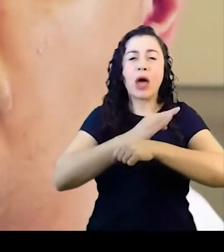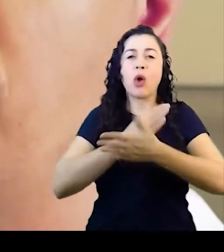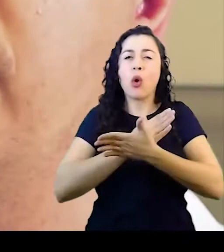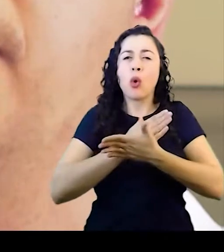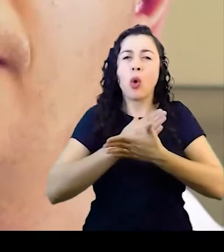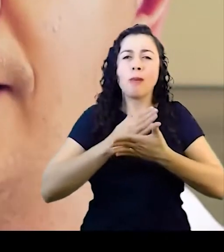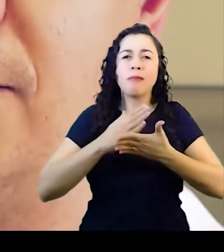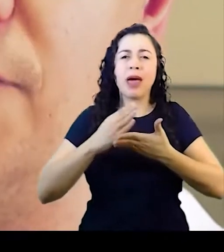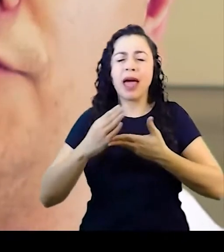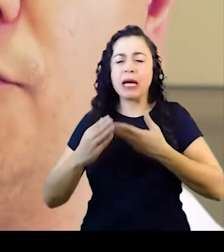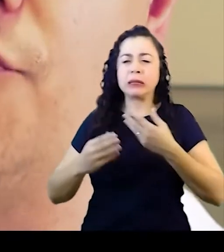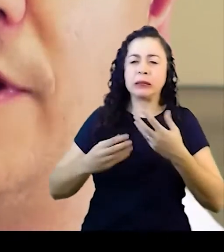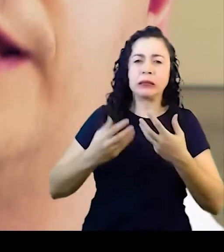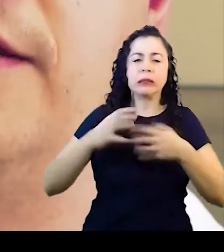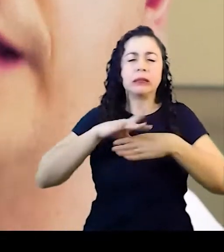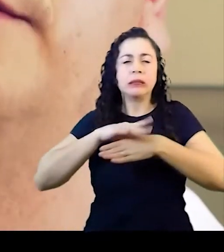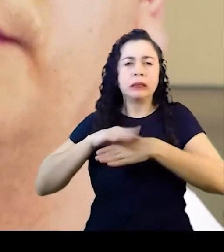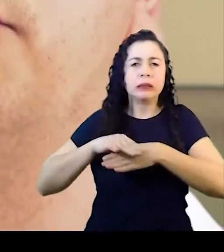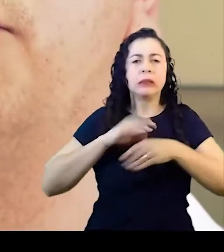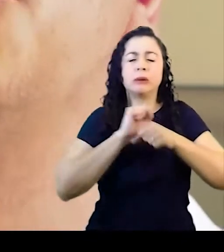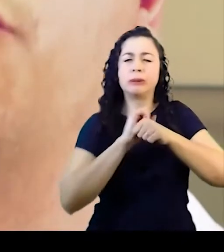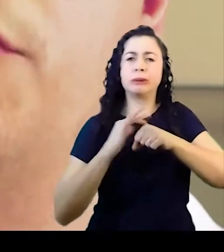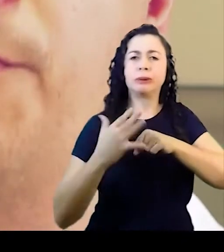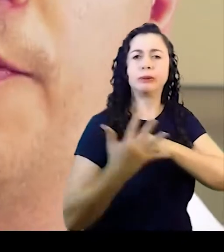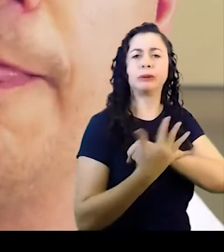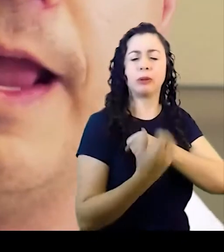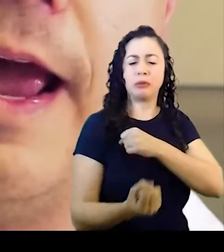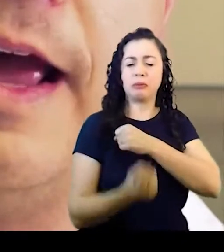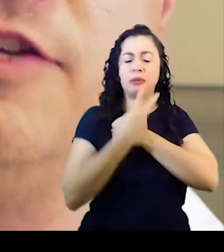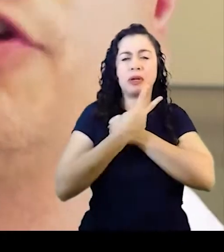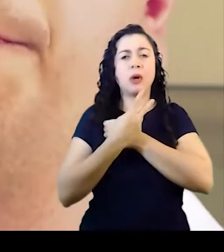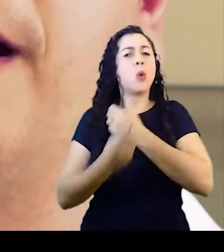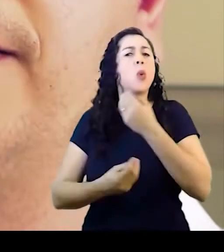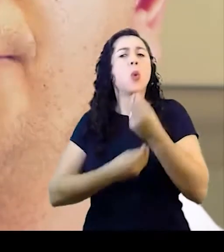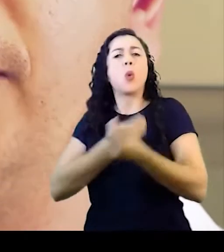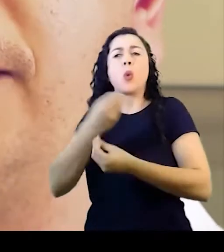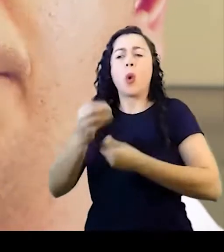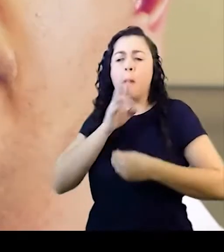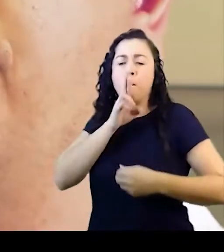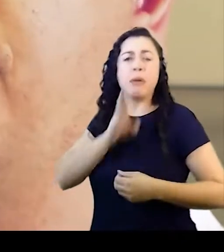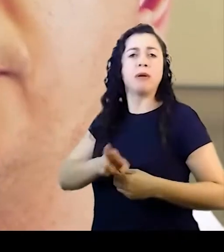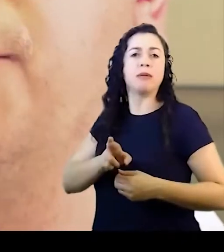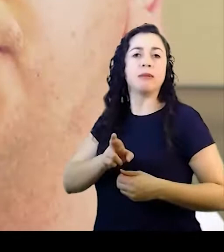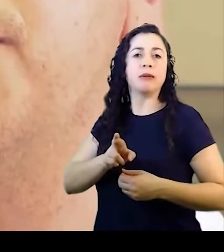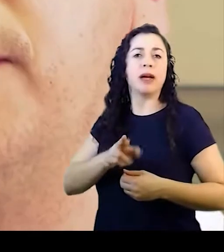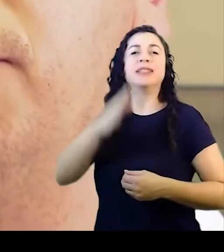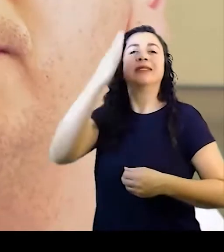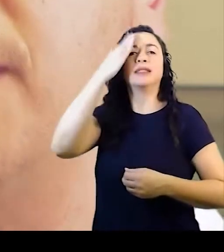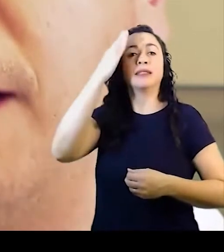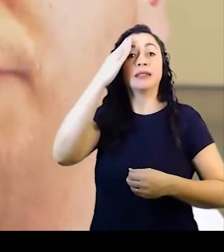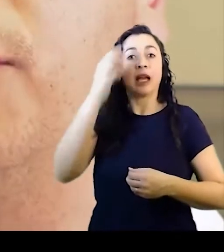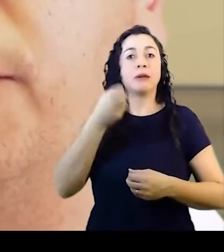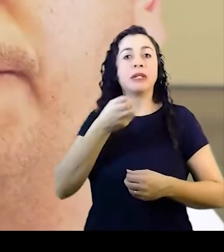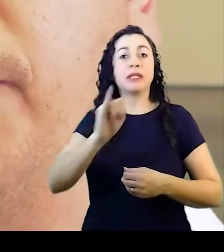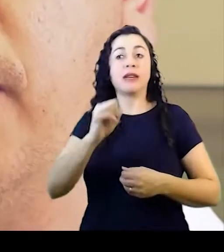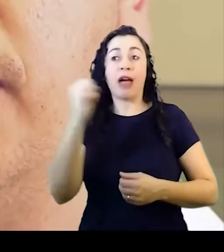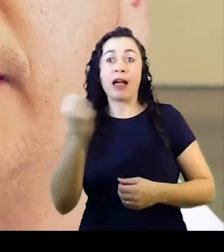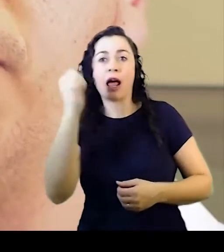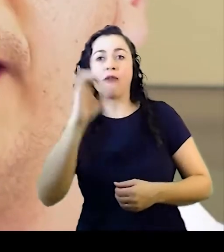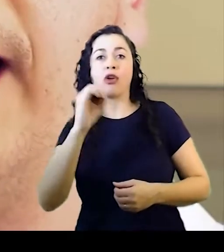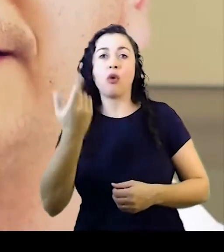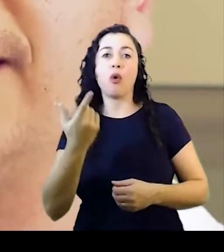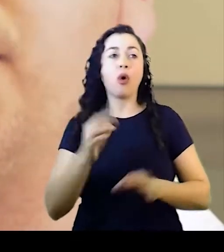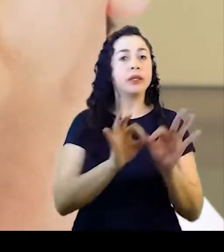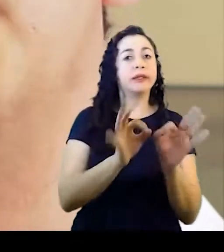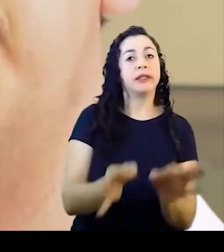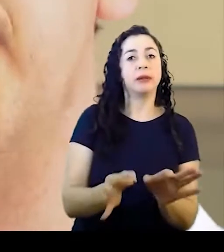local respondem a esse vírus, que está entrando no nosso corpo, isso impacta diretamente a chance de você ter doença grave ou não.